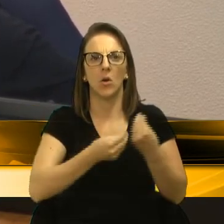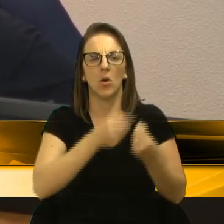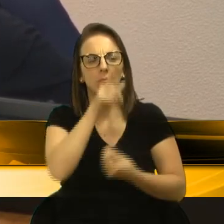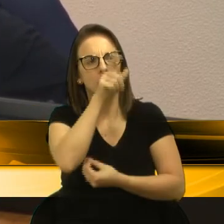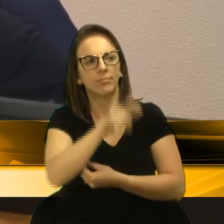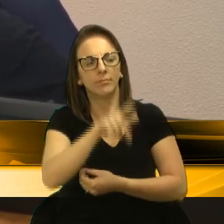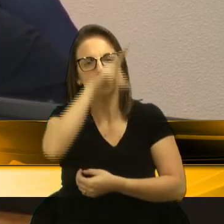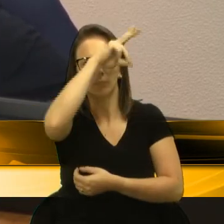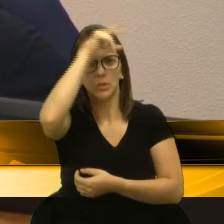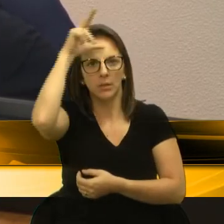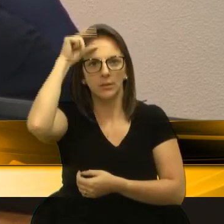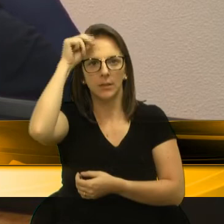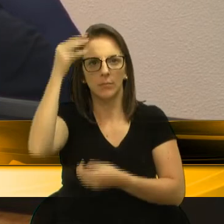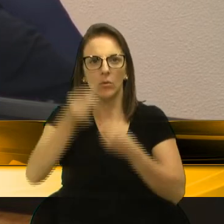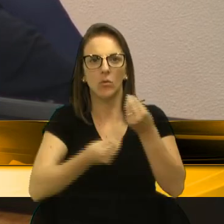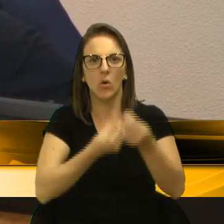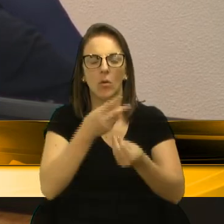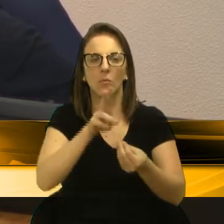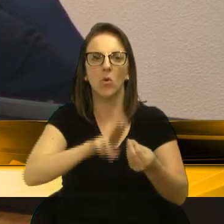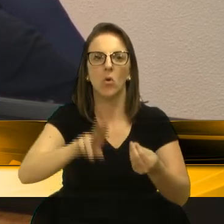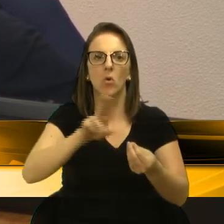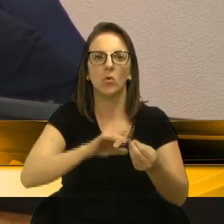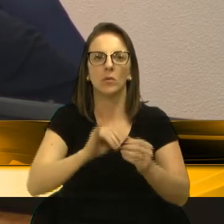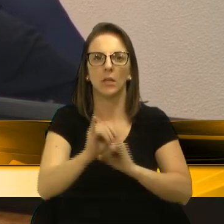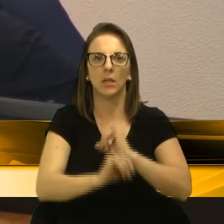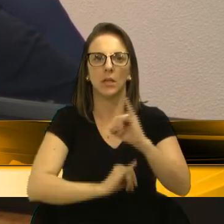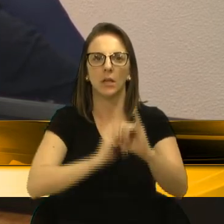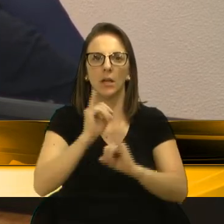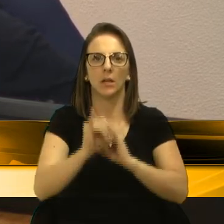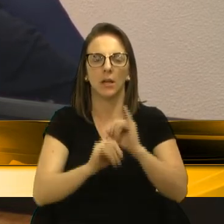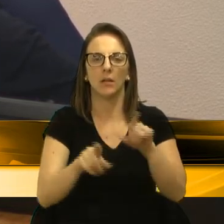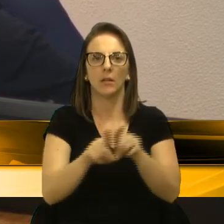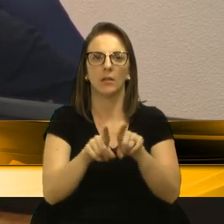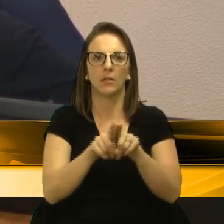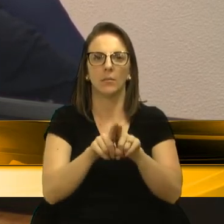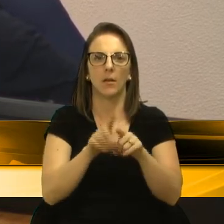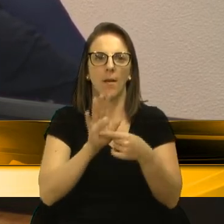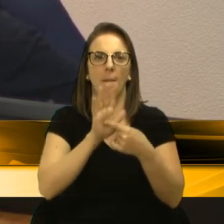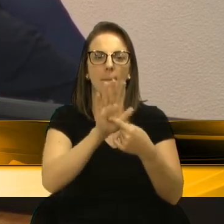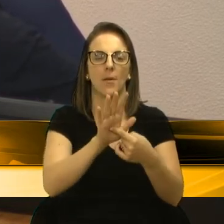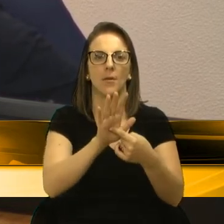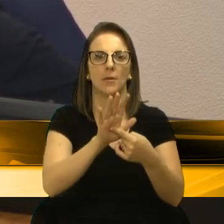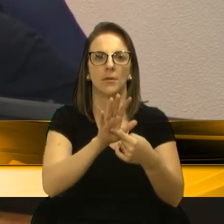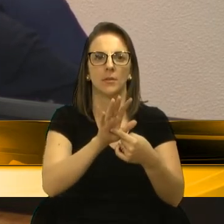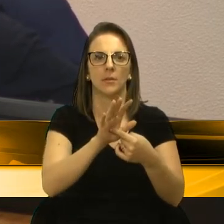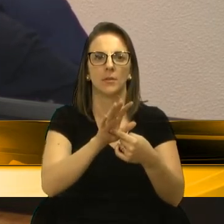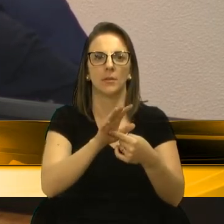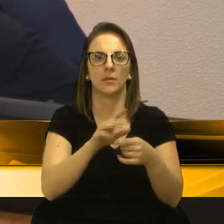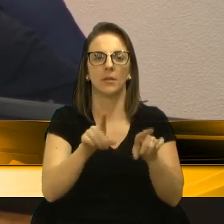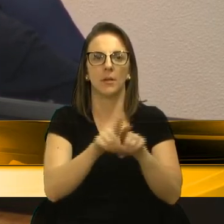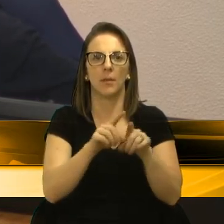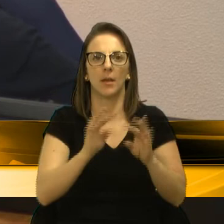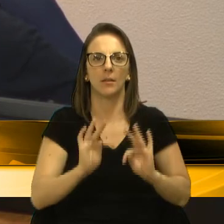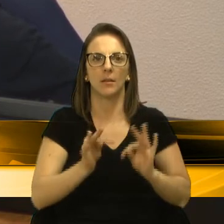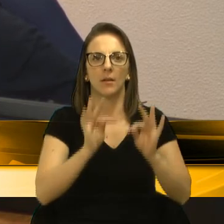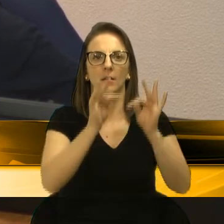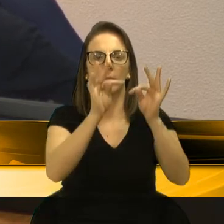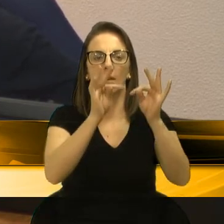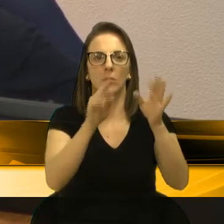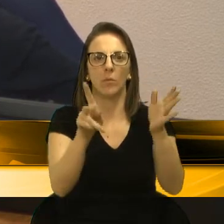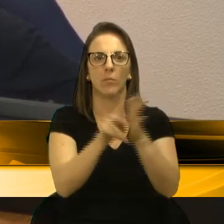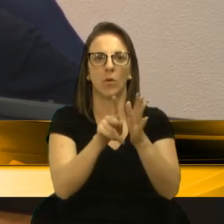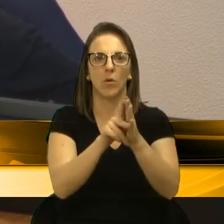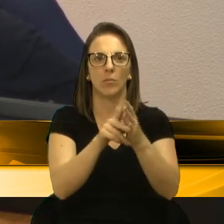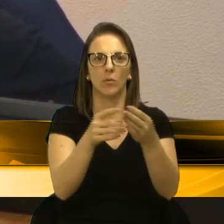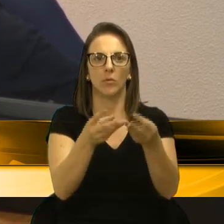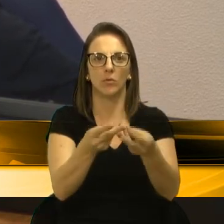a segurança de uso da internet e dos dispositivos de sinalização viária, b, ao tratamento adequado do solo de forma a garantir a estabilidade dos maciços